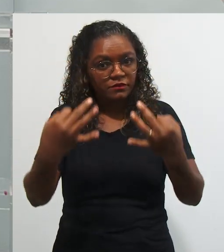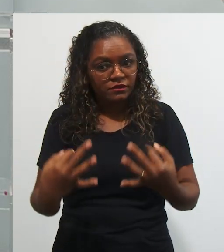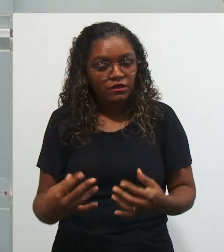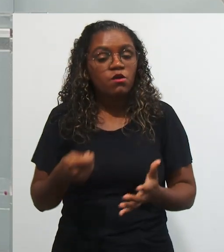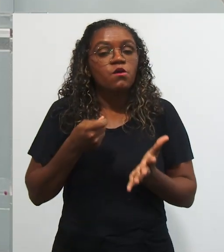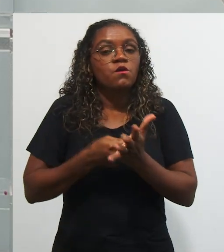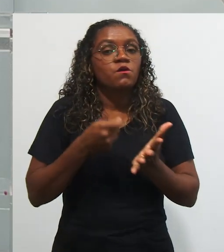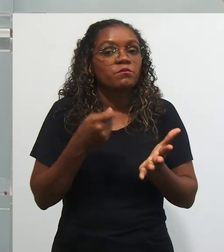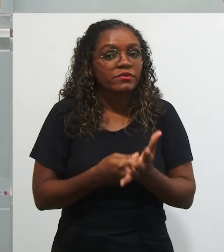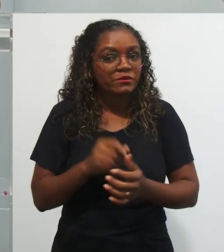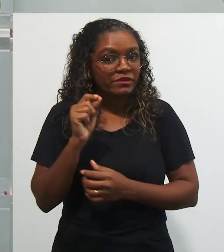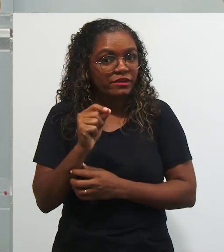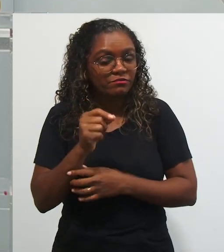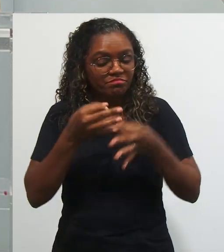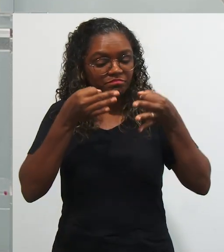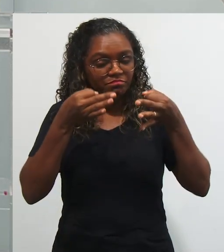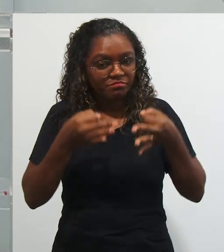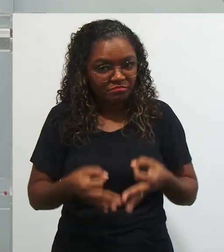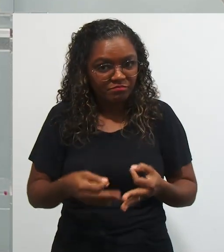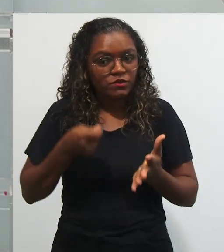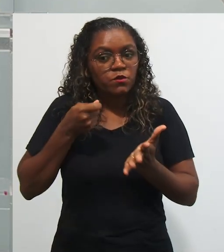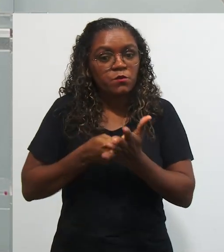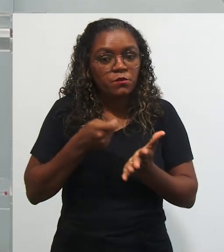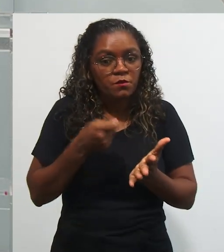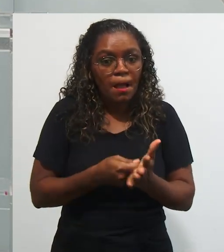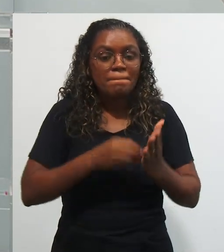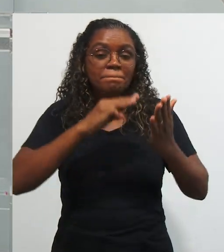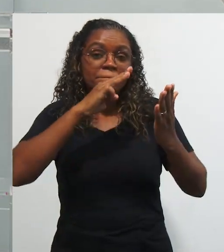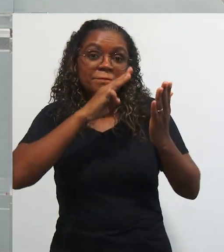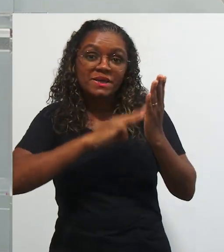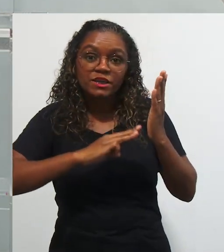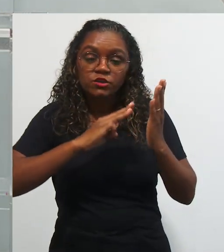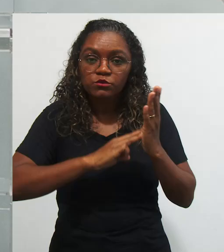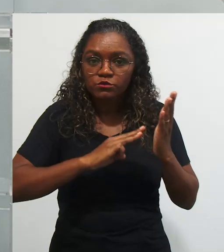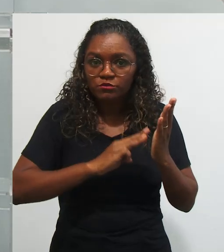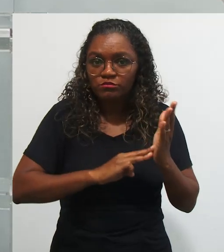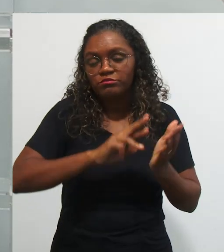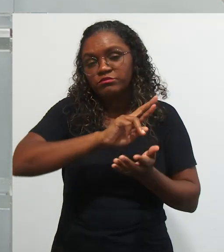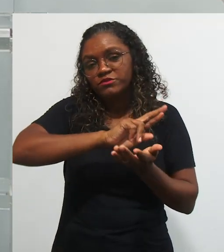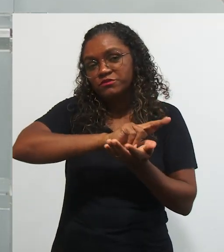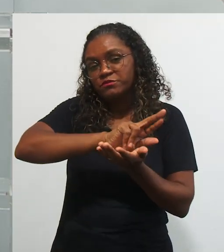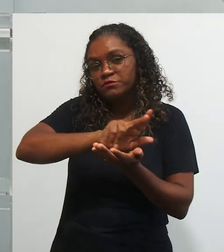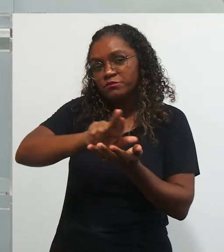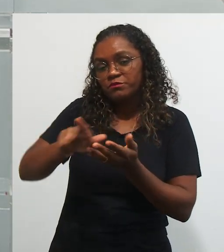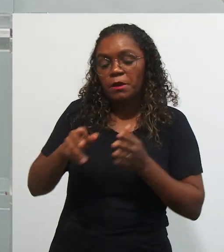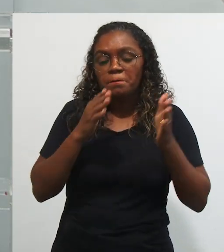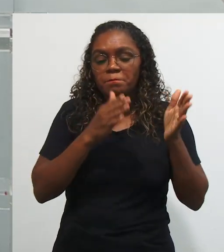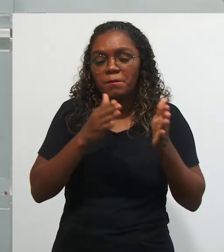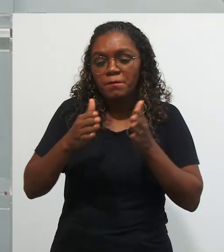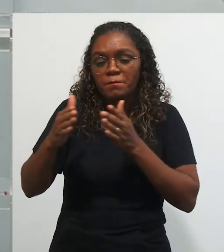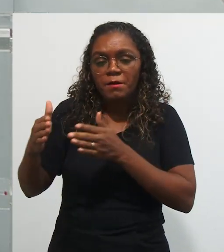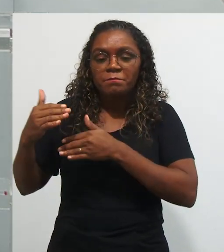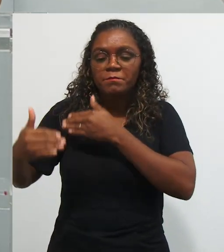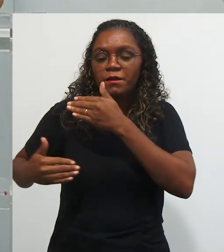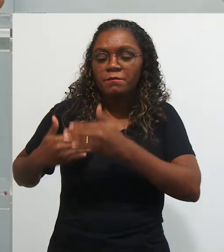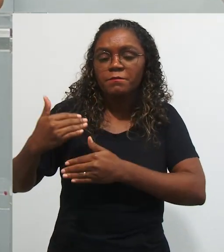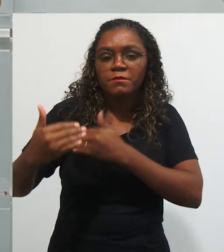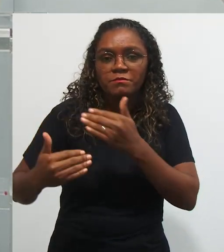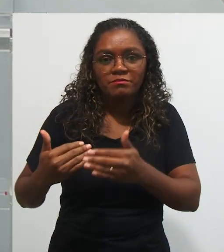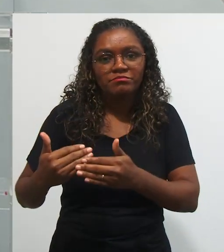ela exige rigorosidade, ela exige rigor metódico, metodológico, ela exige um processo, ela